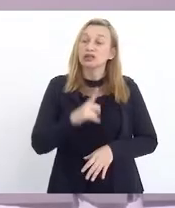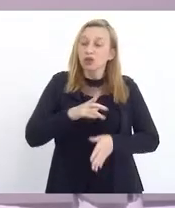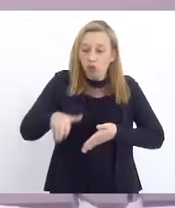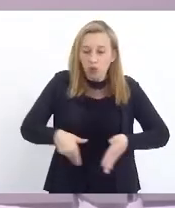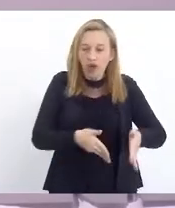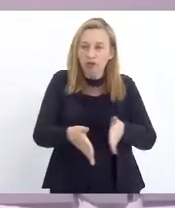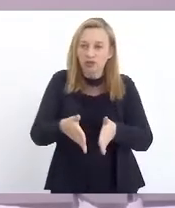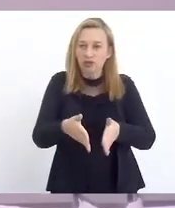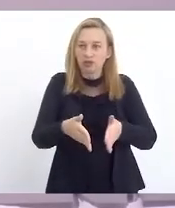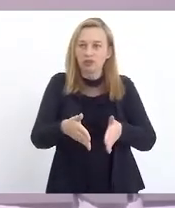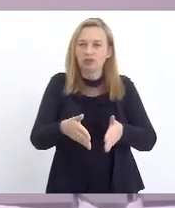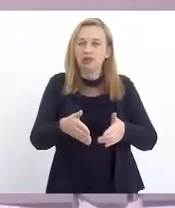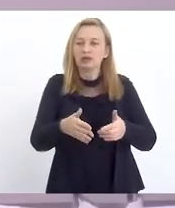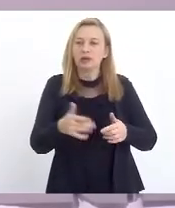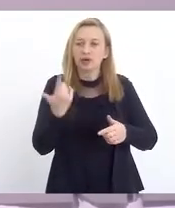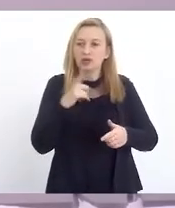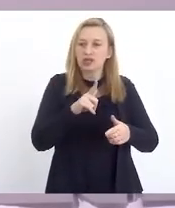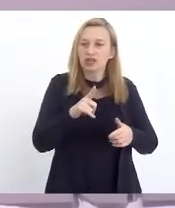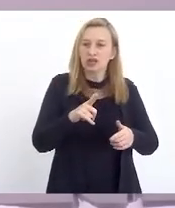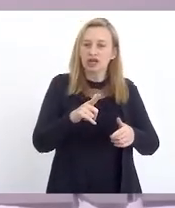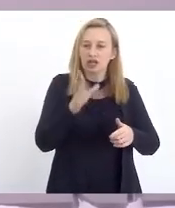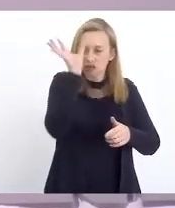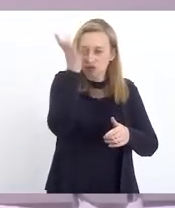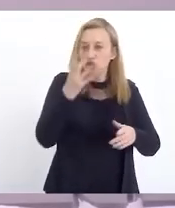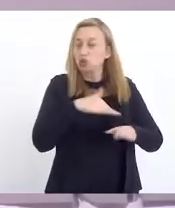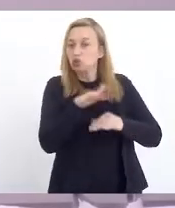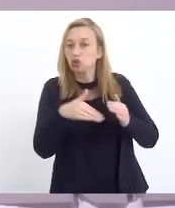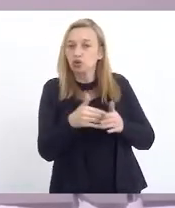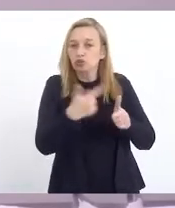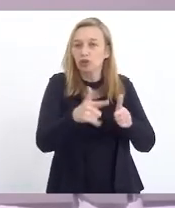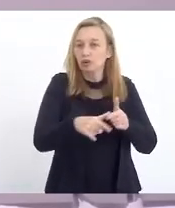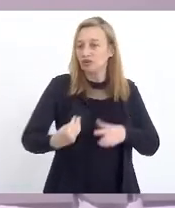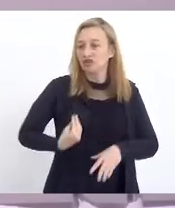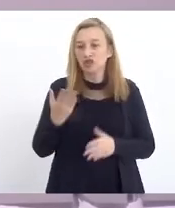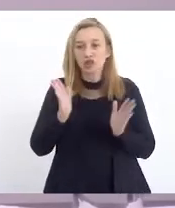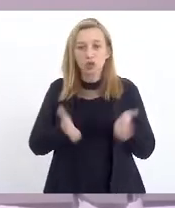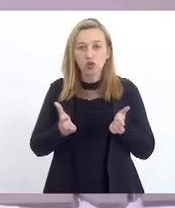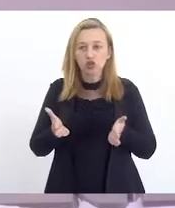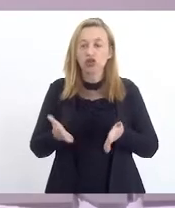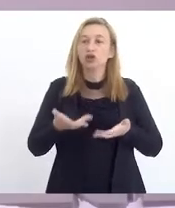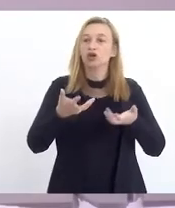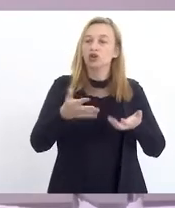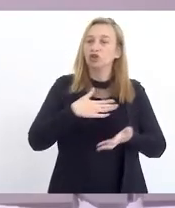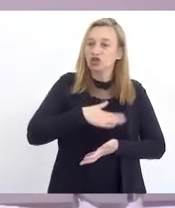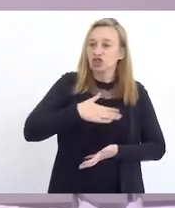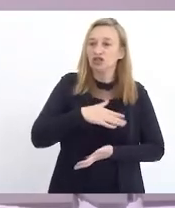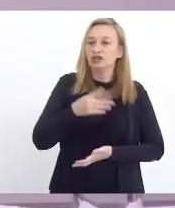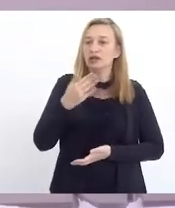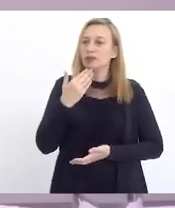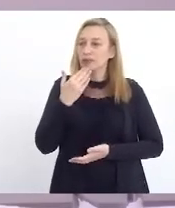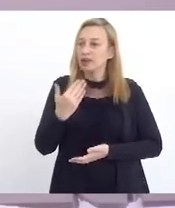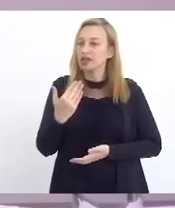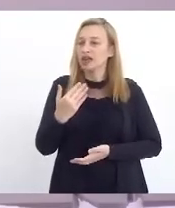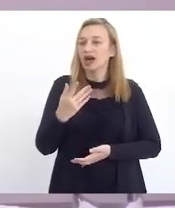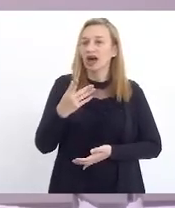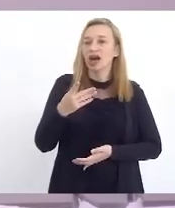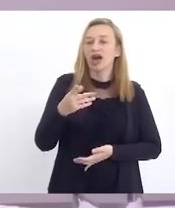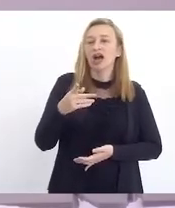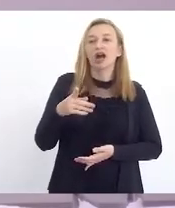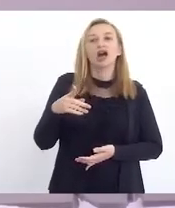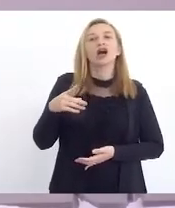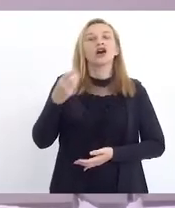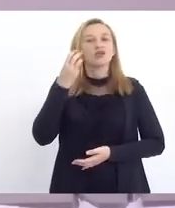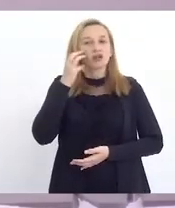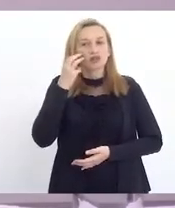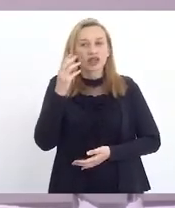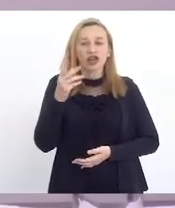para enfrentar todos esses problemas, estamos aqui hoje, né? E aí eu gostaria de passar a palavra para o deputado Valdé